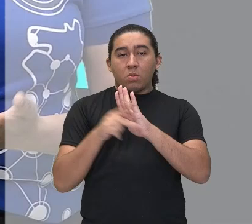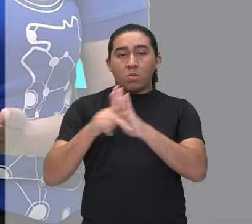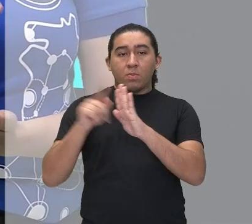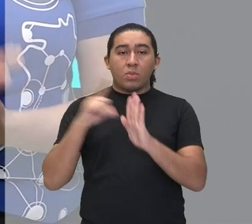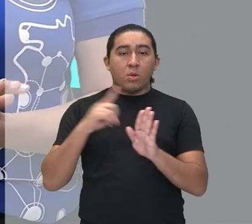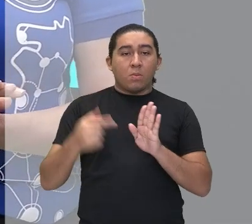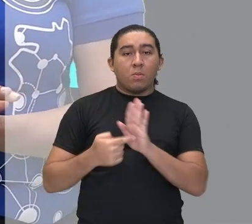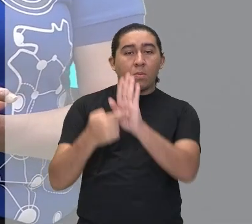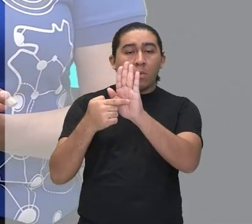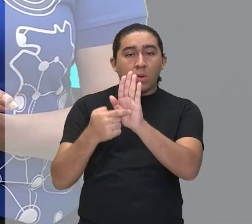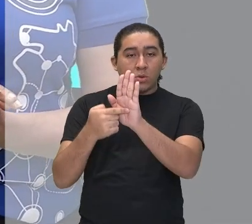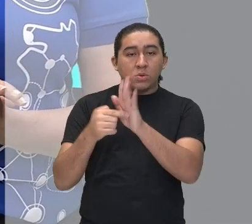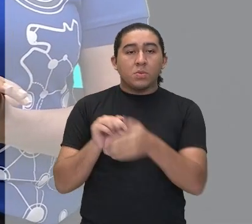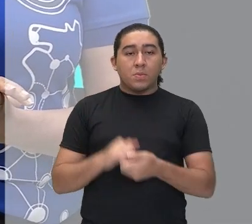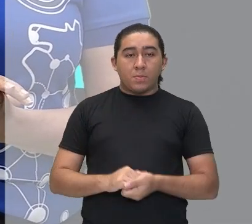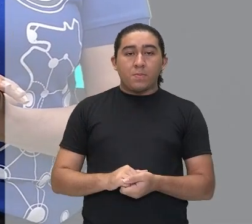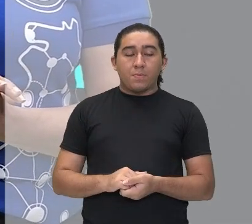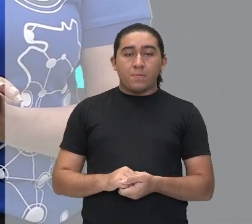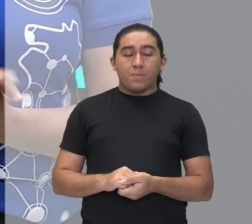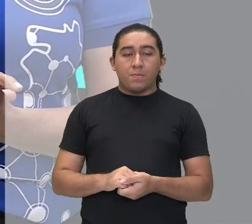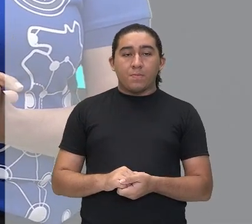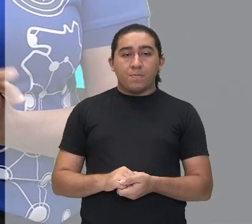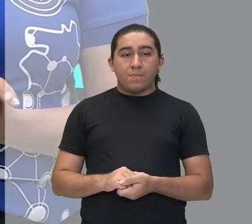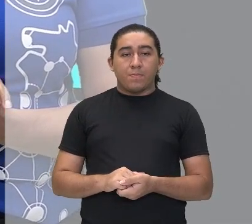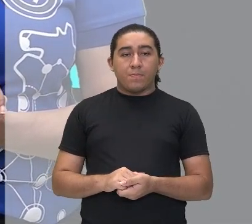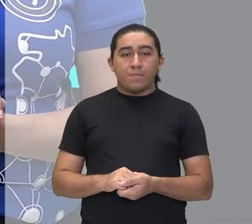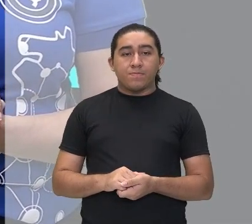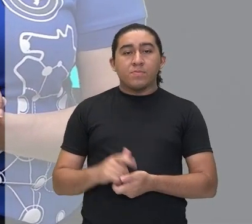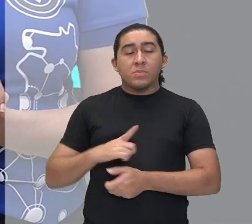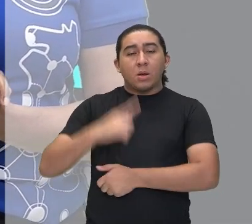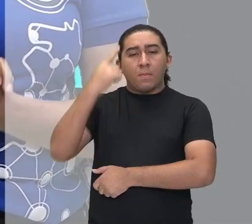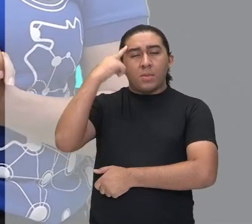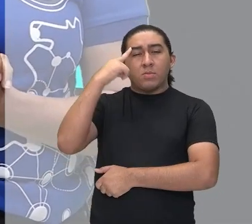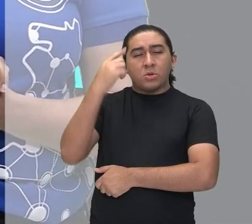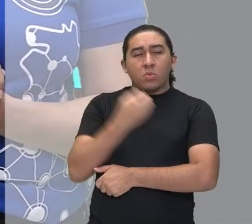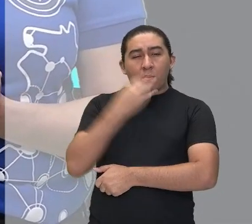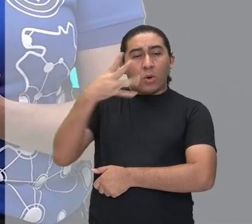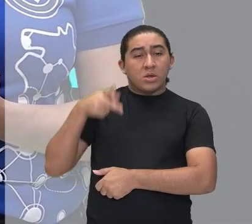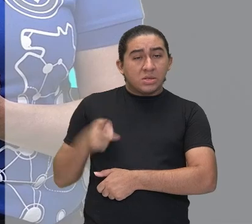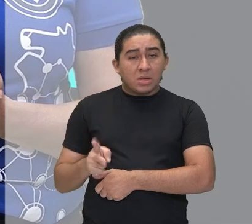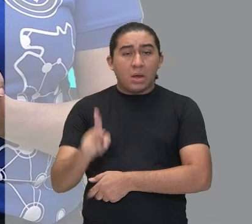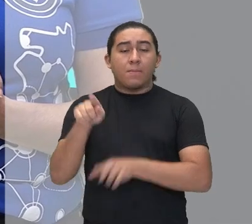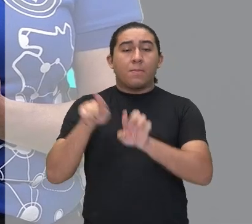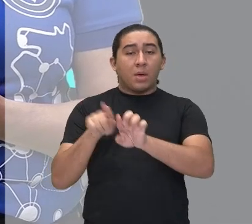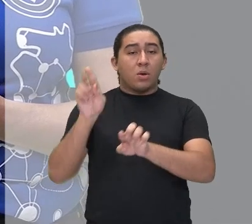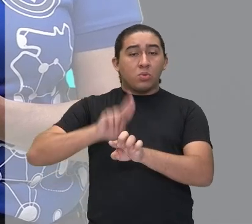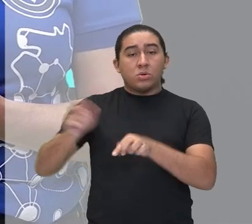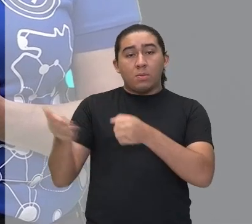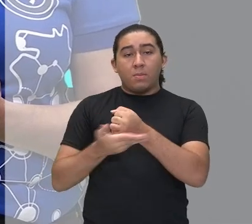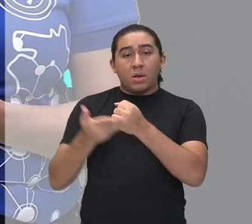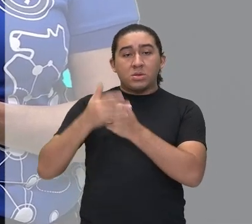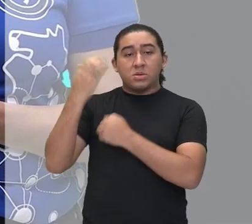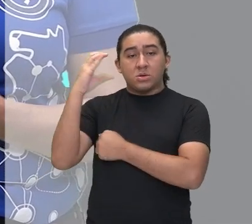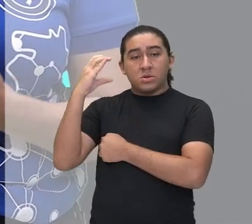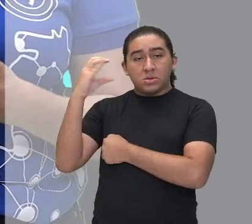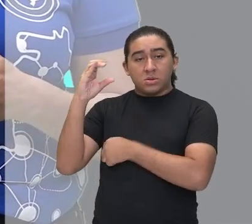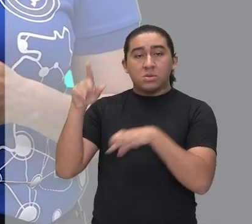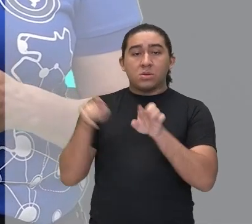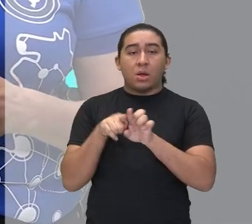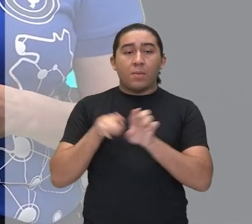evidência. Otimismo exagerado com o método científico e tentativa